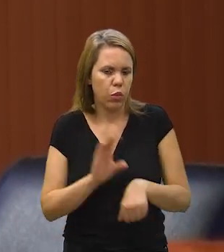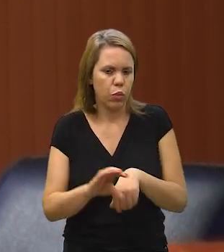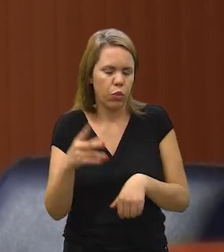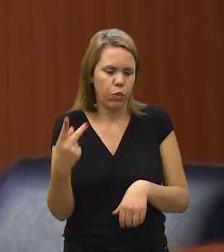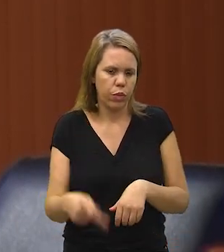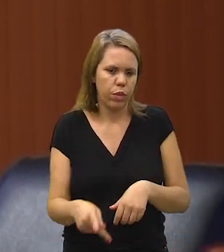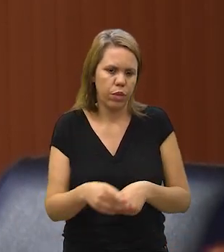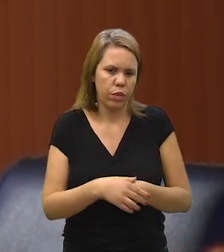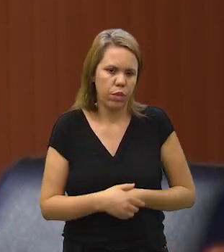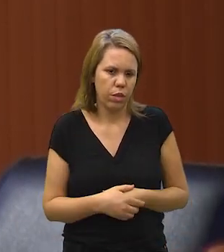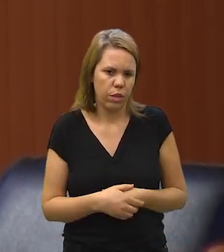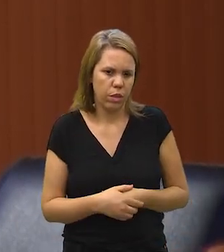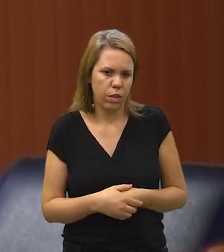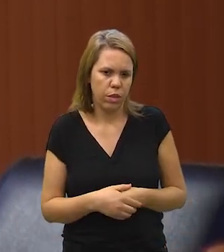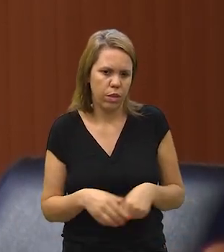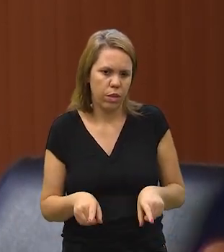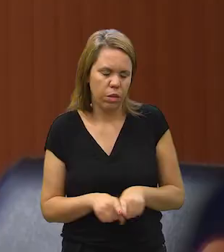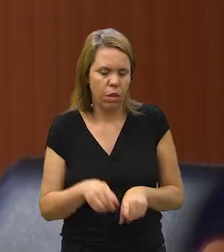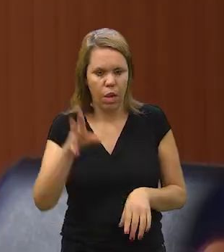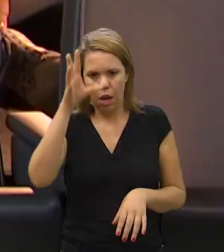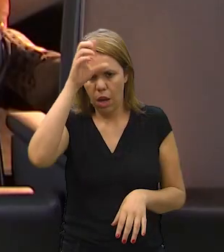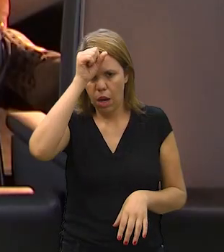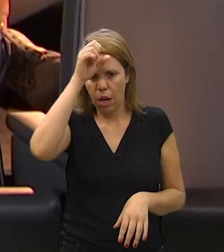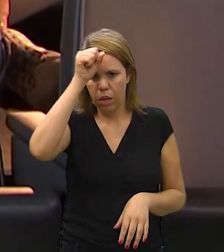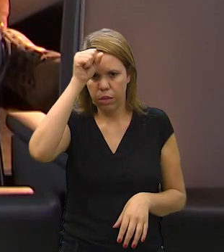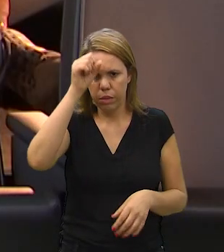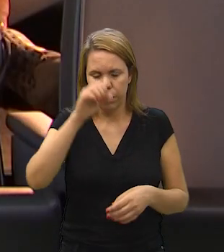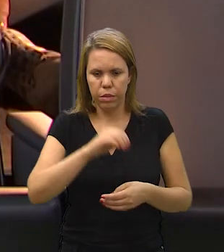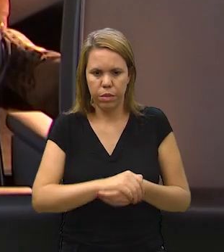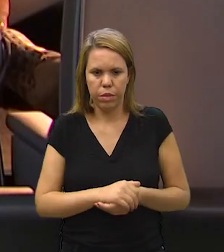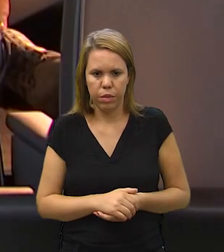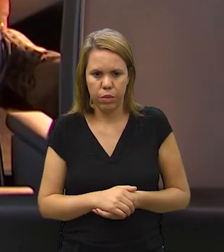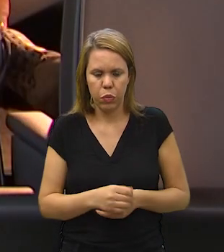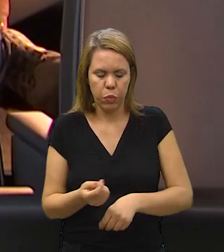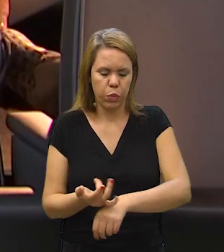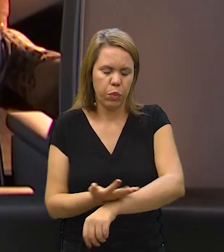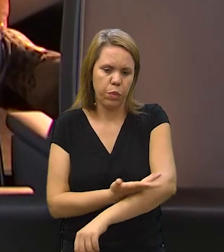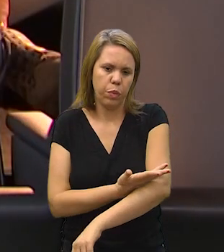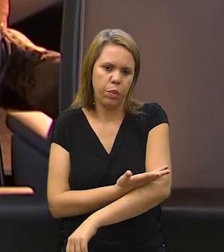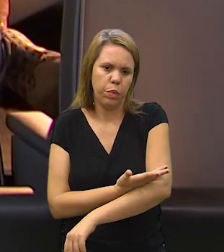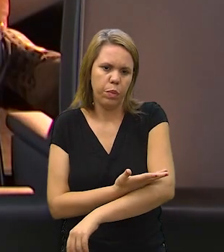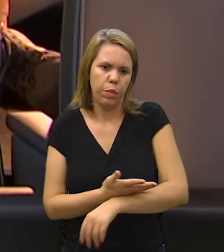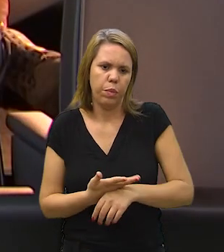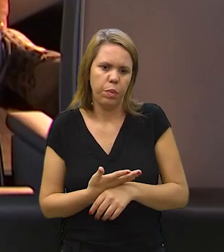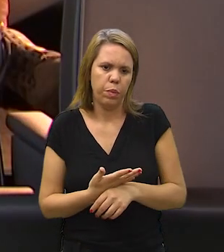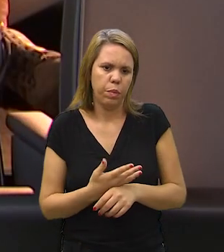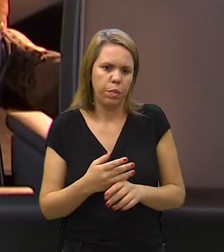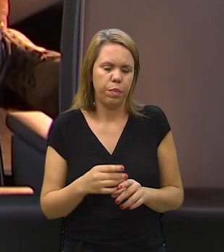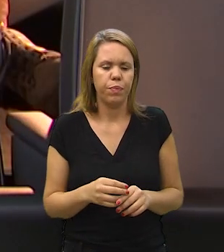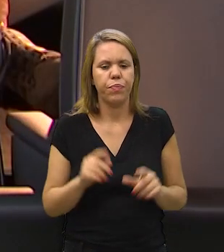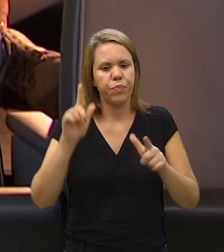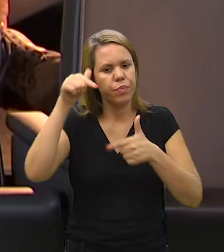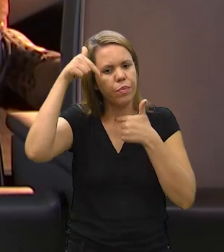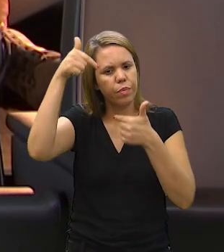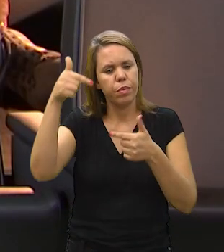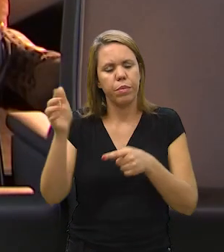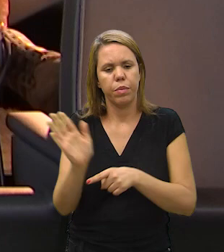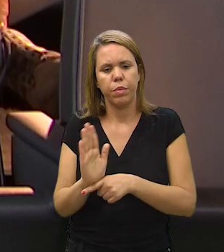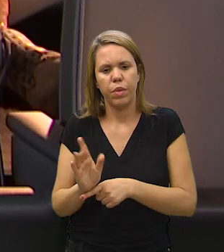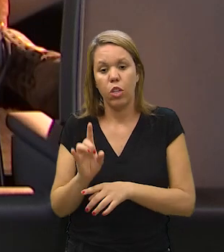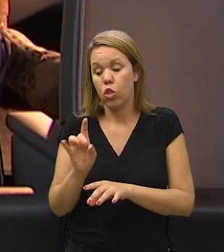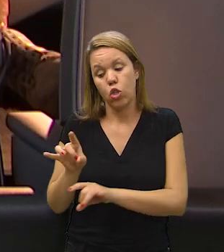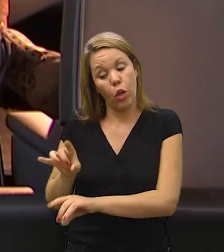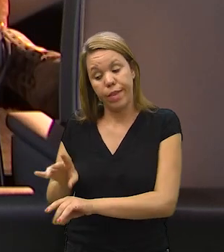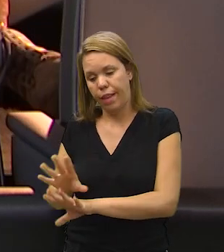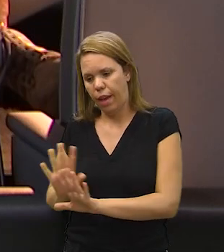no curso de vocês, vocês também aprendem essa parte das emoções, da cênica mesmo, né? Não